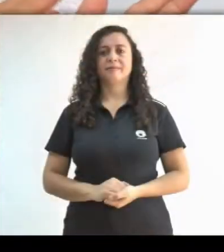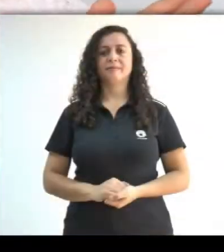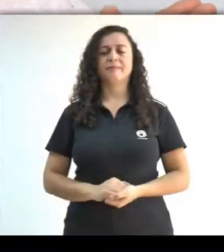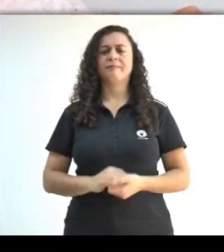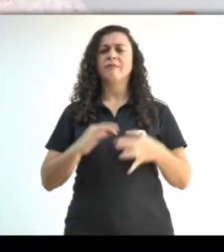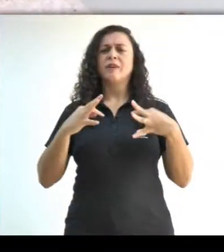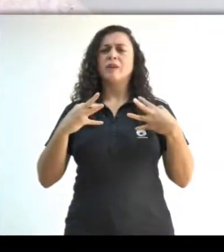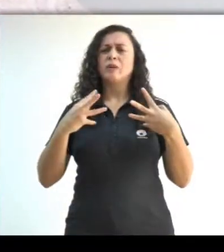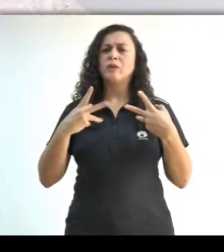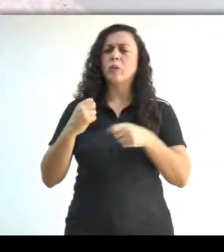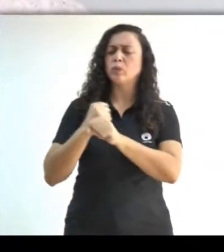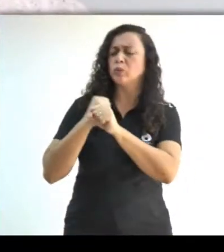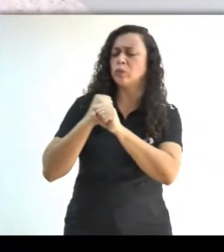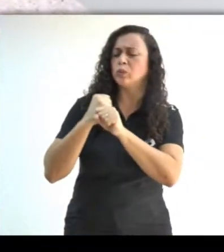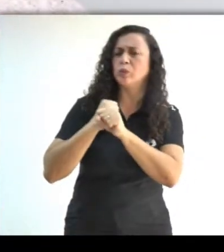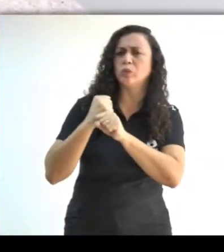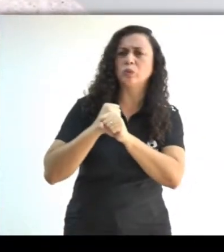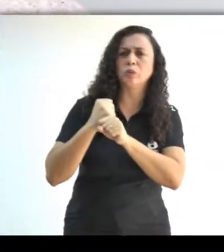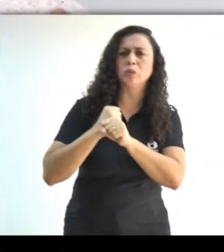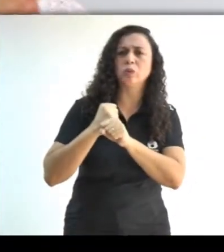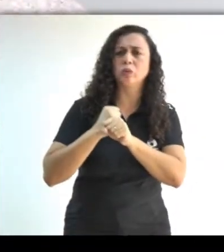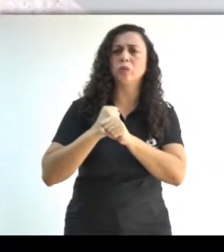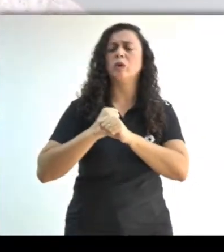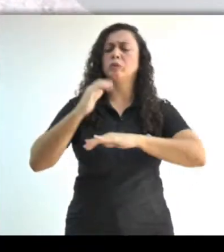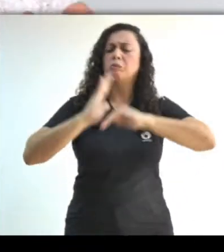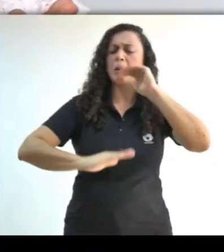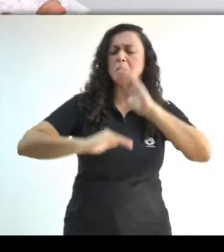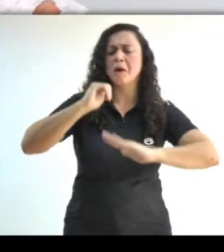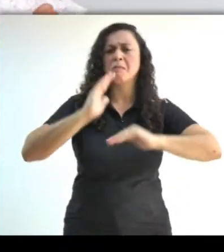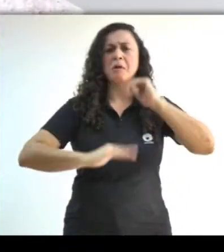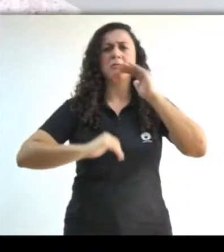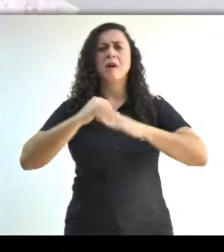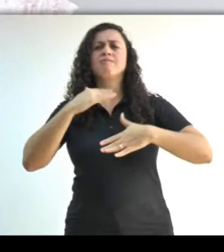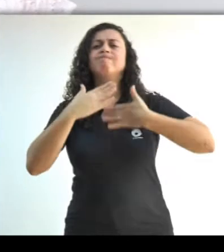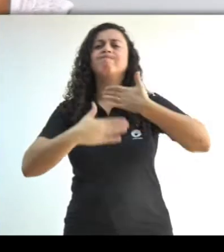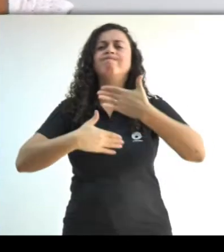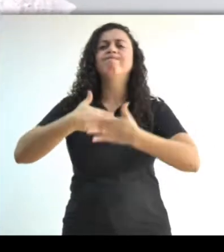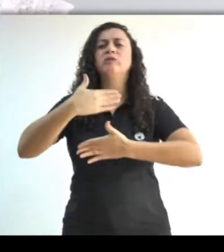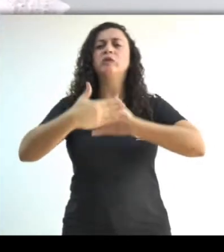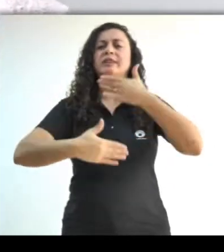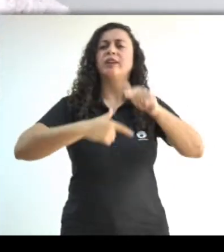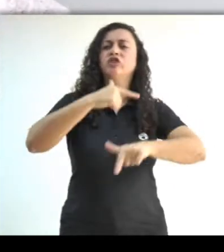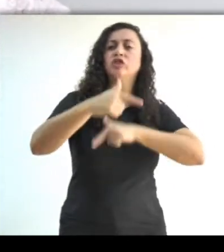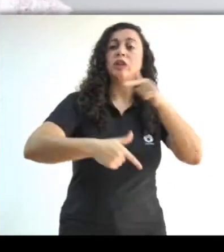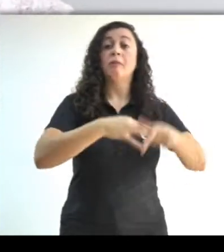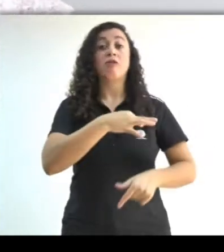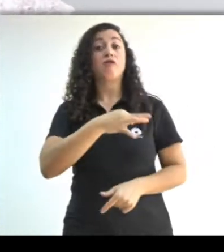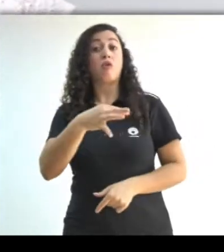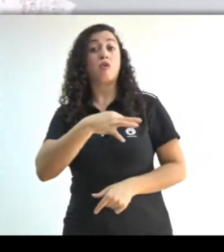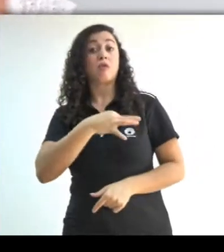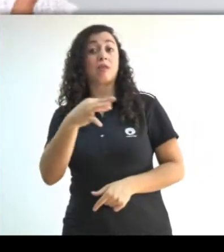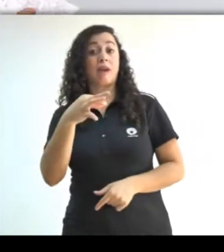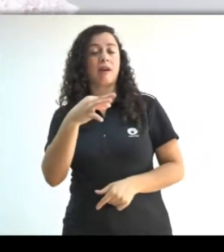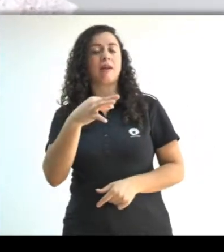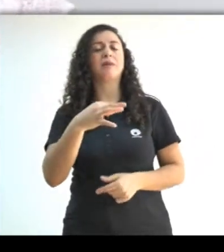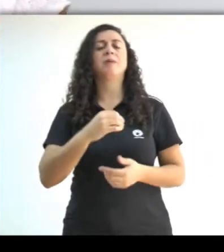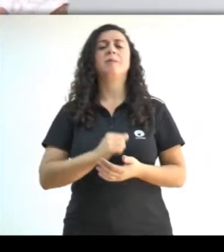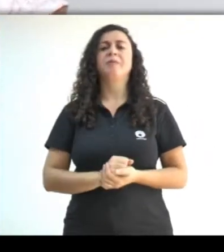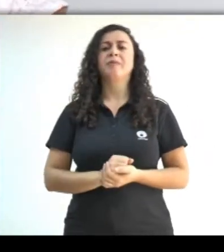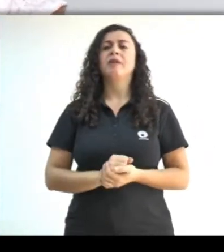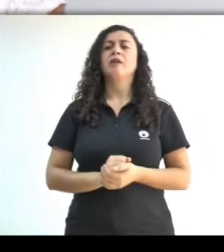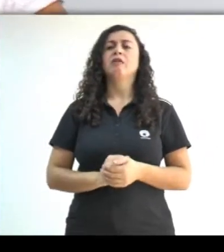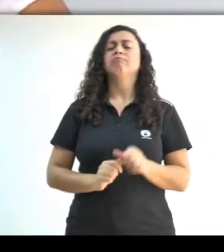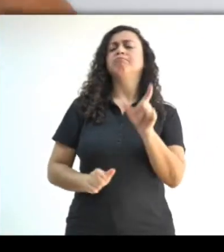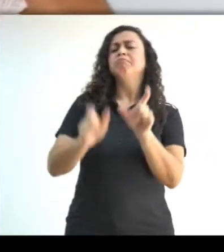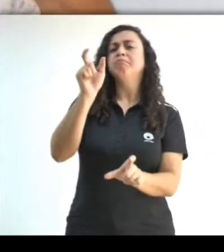Todos os anos que foram construídos processos de trabalho voluntário,